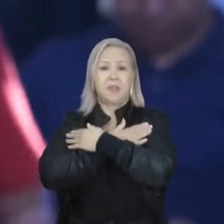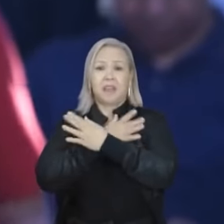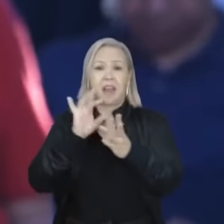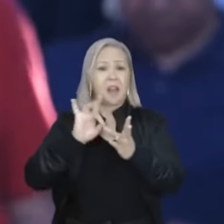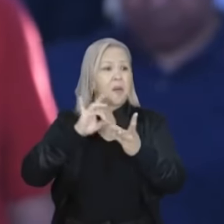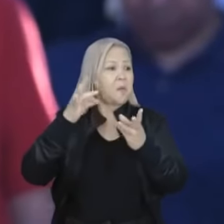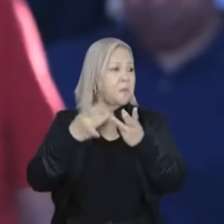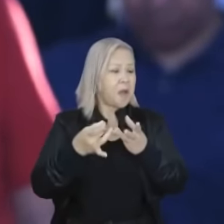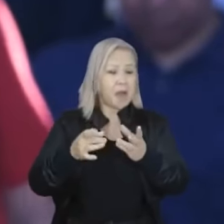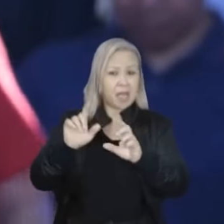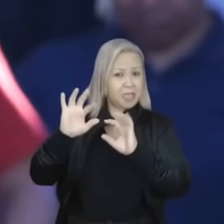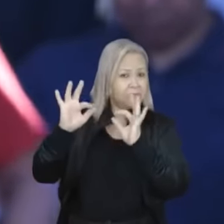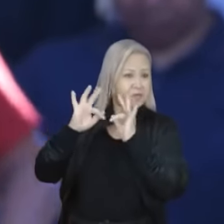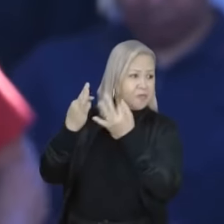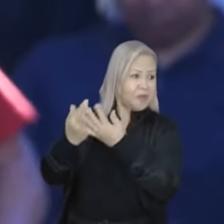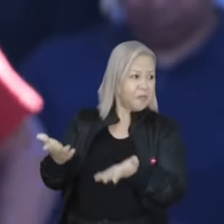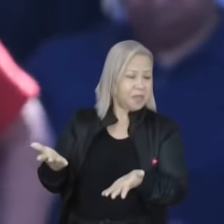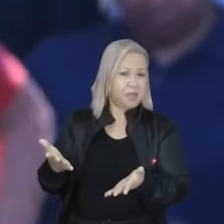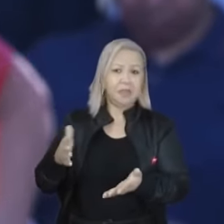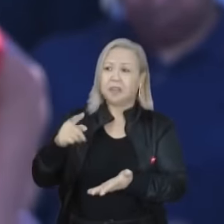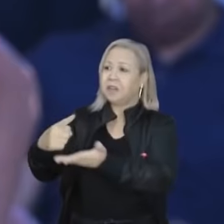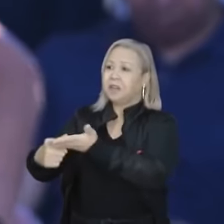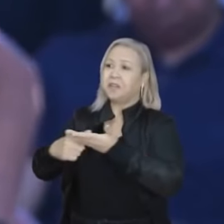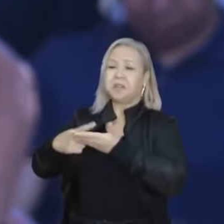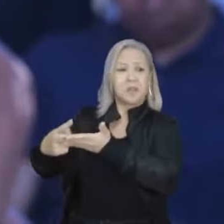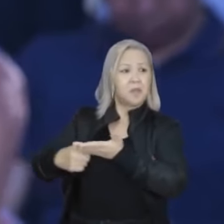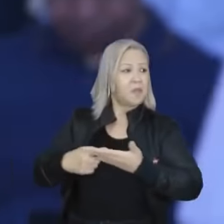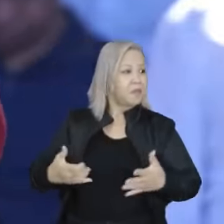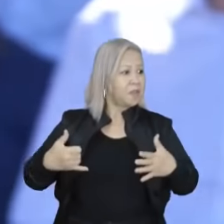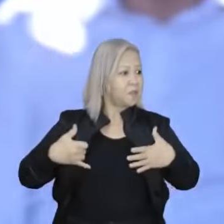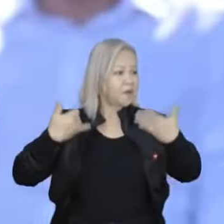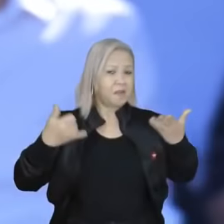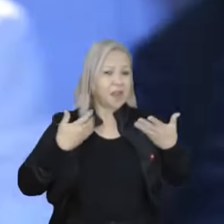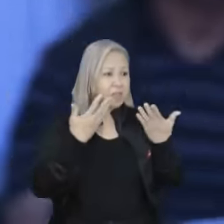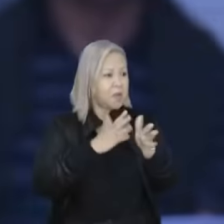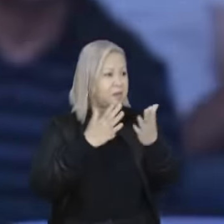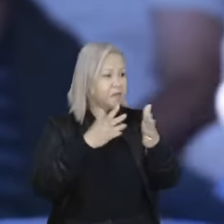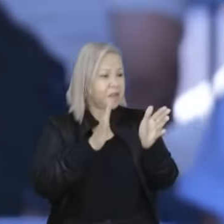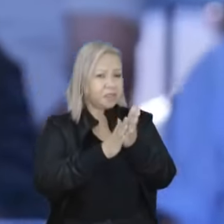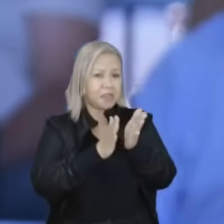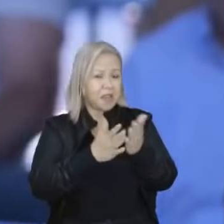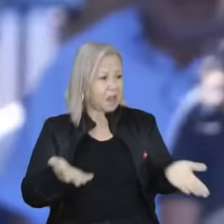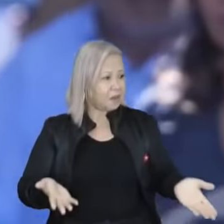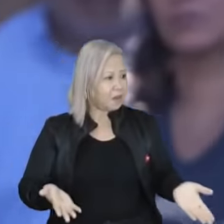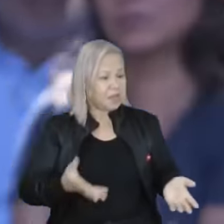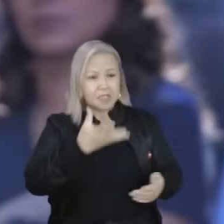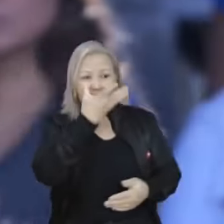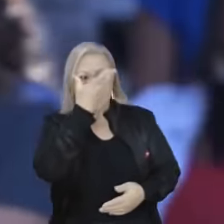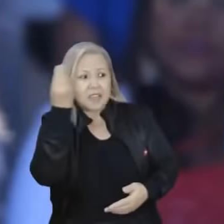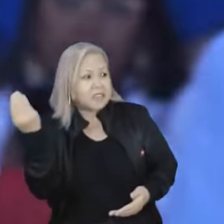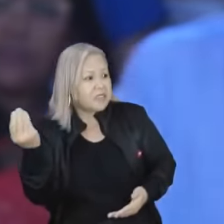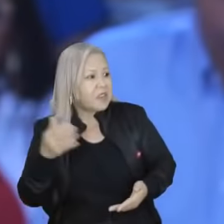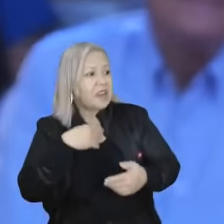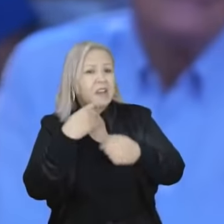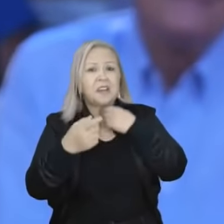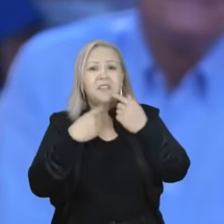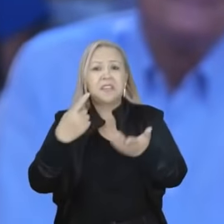Você vai sendo esquecido pelos parentes. Você vai dizer, ninguém te convida para nada, você vai ficando no